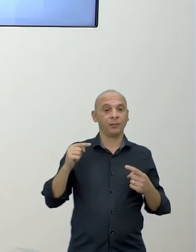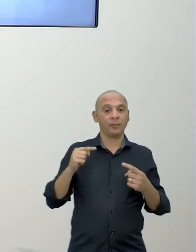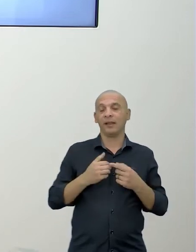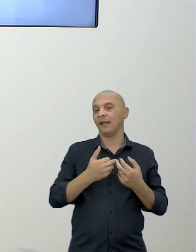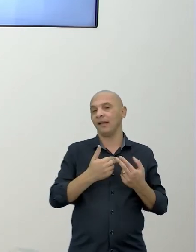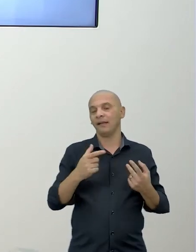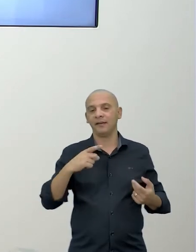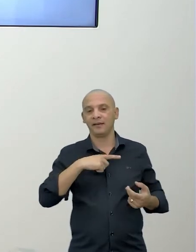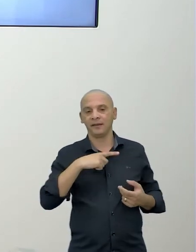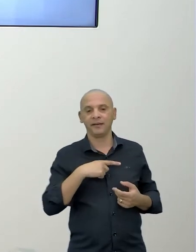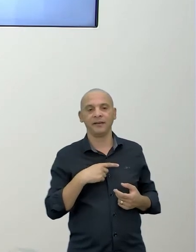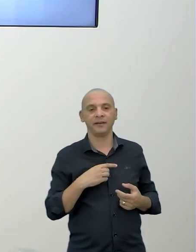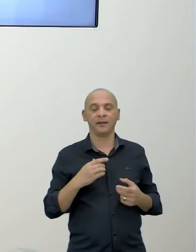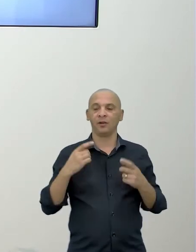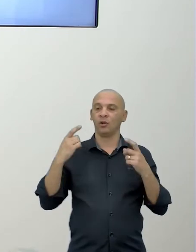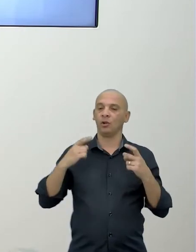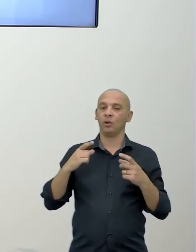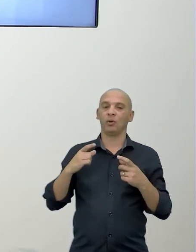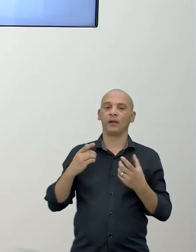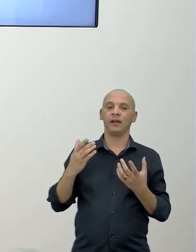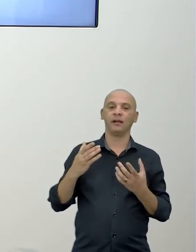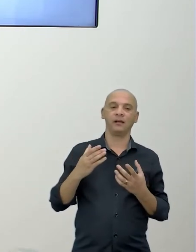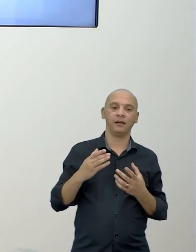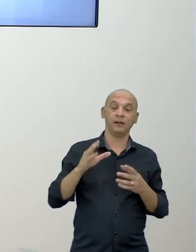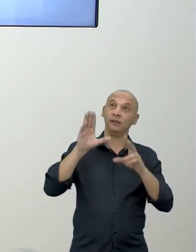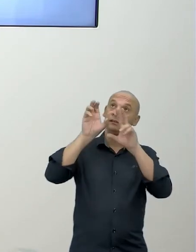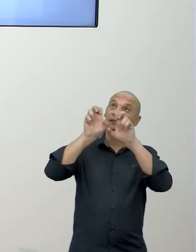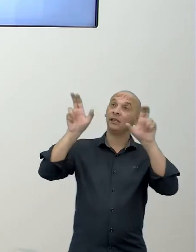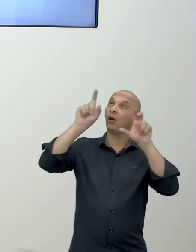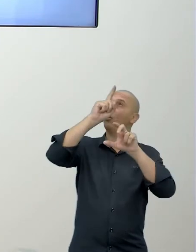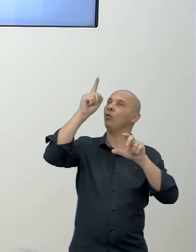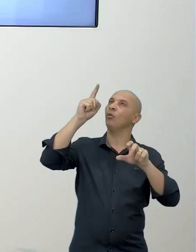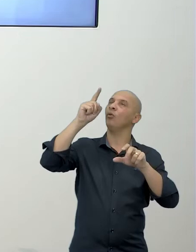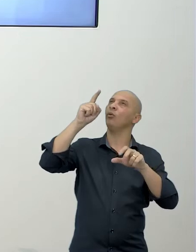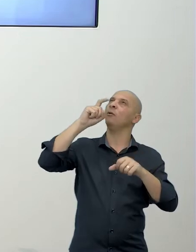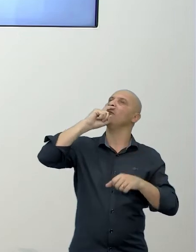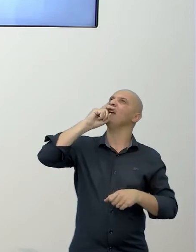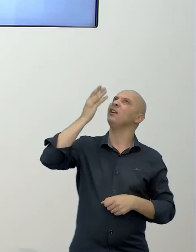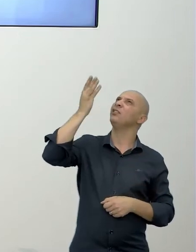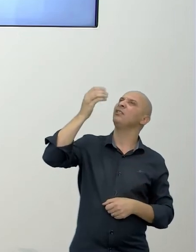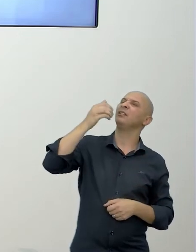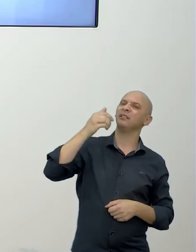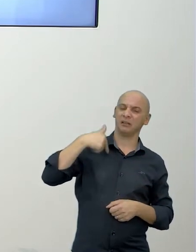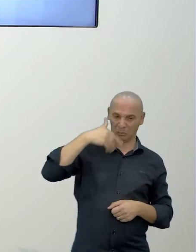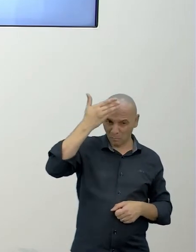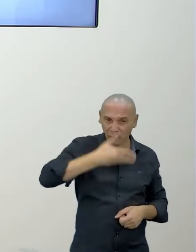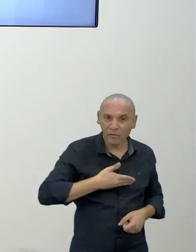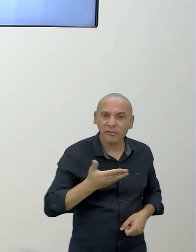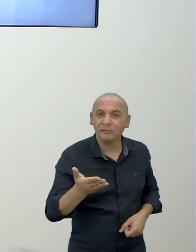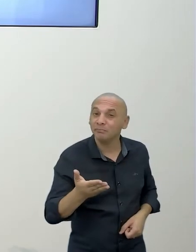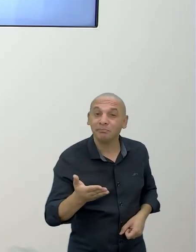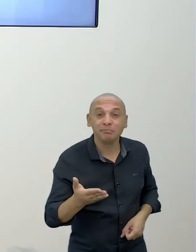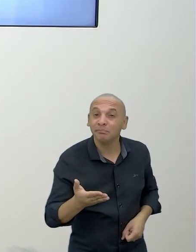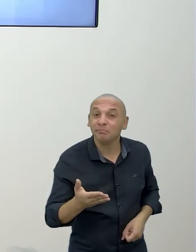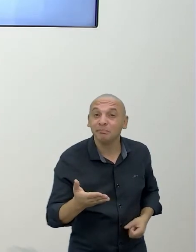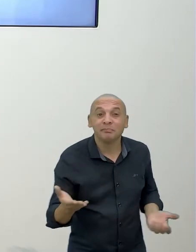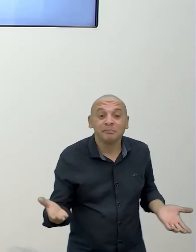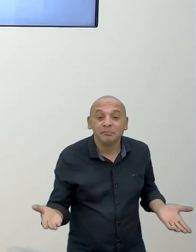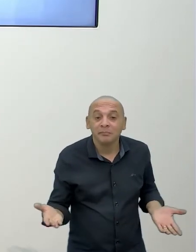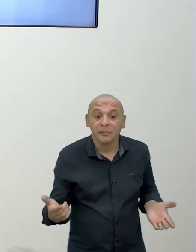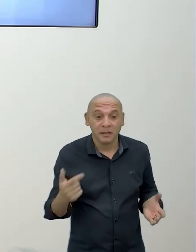falo, eu não estou só falando, porque falar, eu posso falar o que eu quiser. Posso falar que, sei lá, o céu hoje